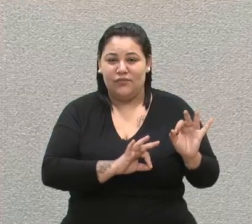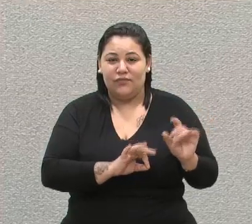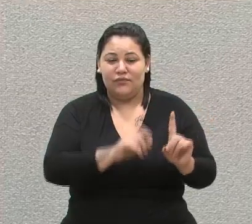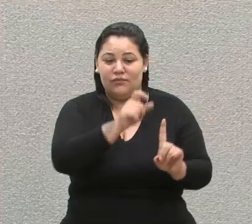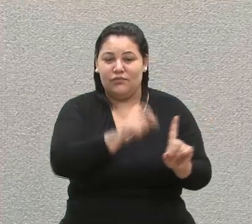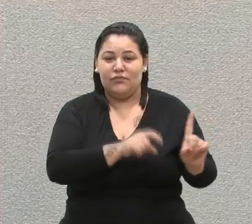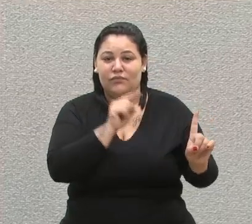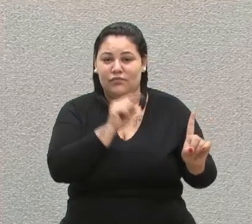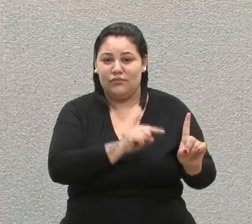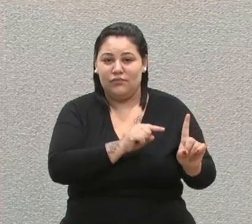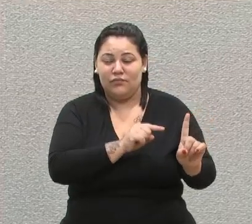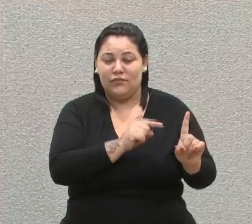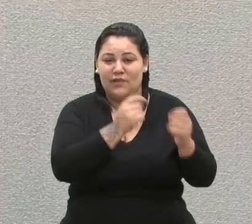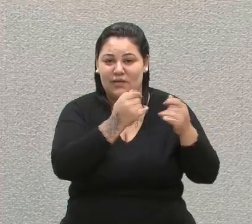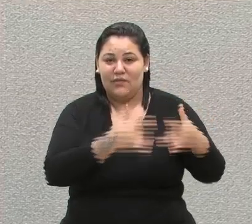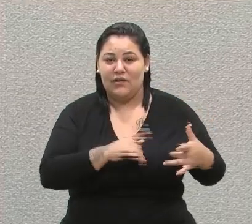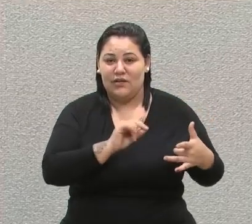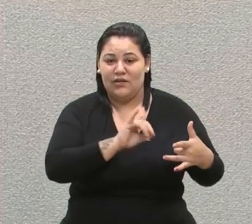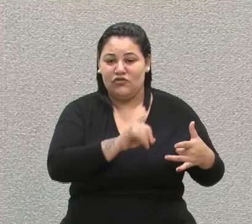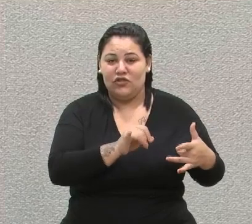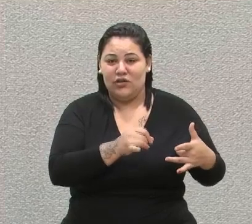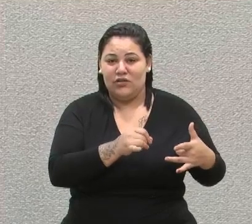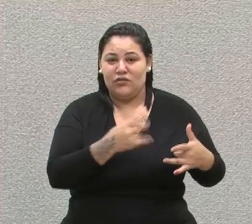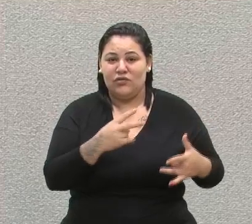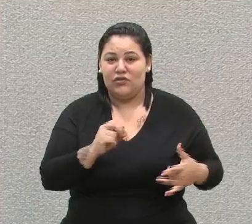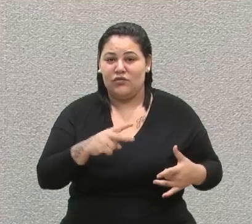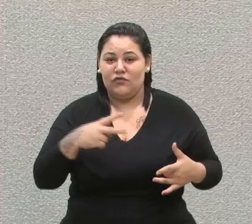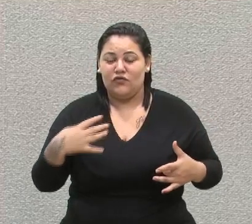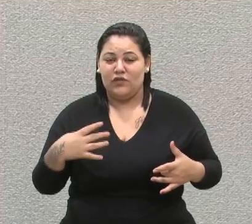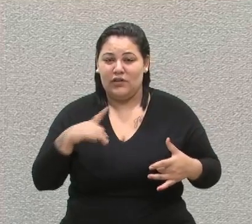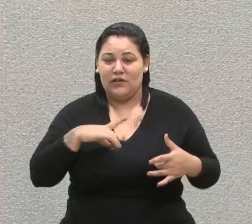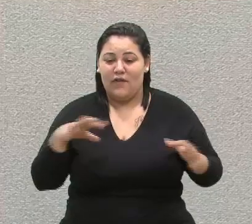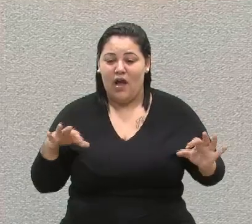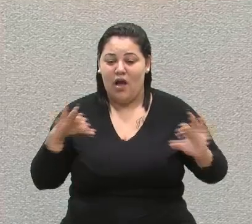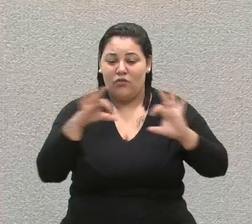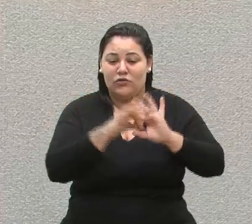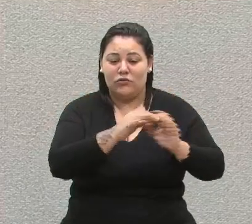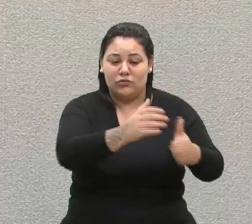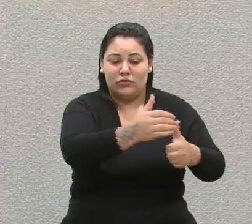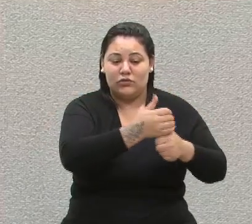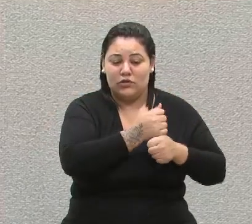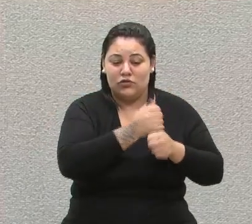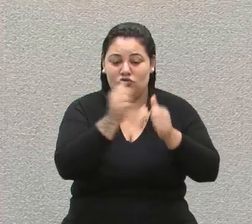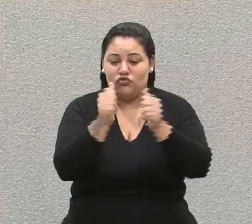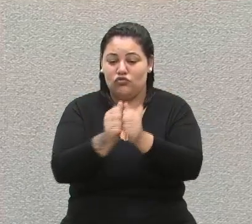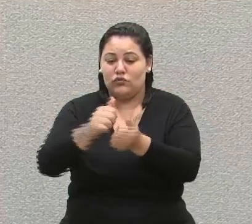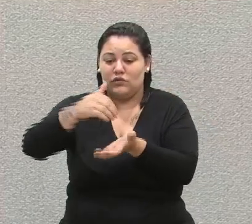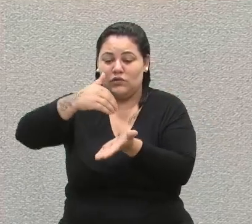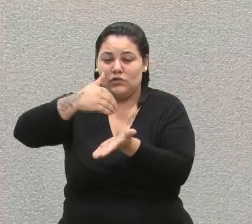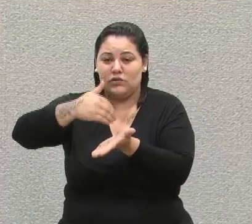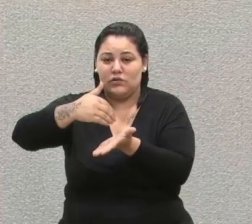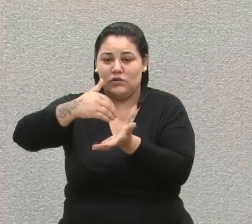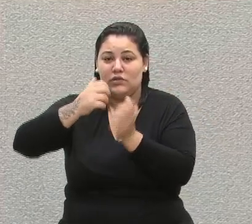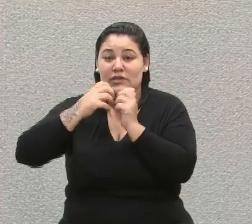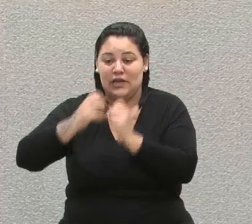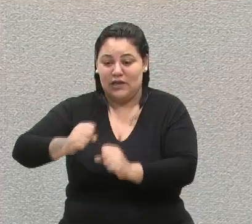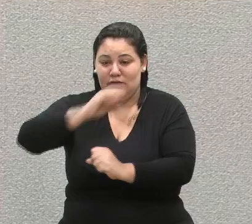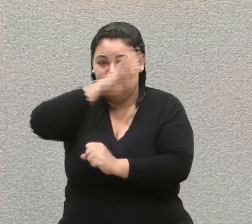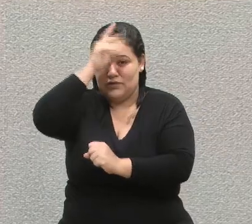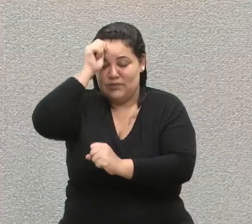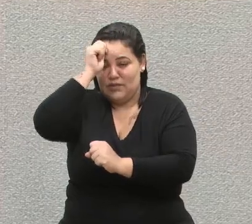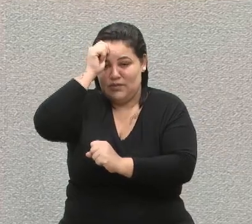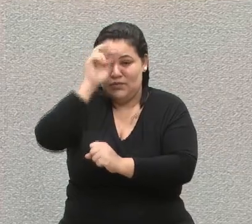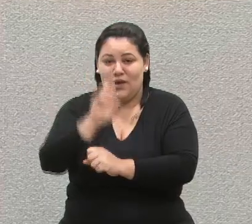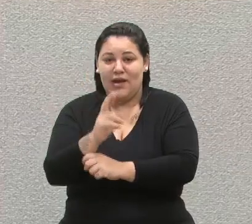de 2024, ocorreu a vinculação do Conselho Tutelar à Secretaria Municipal de Recursos Humanos e